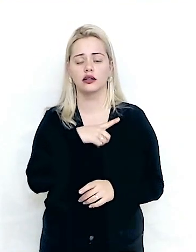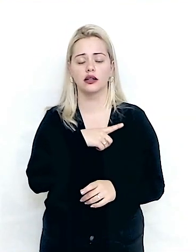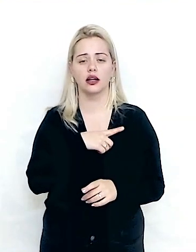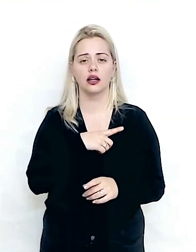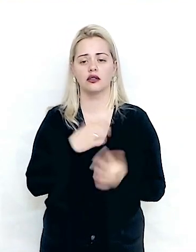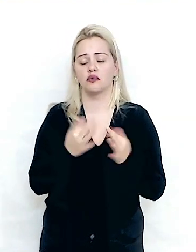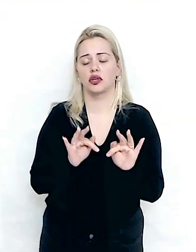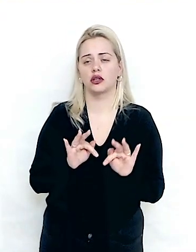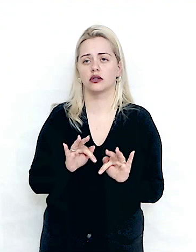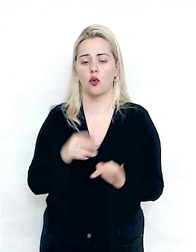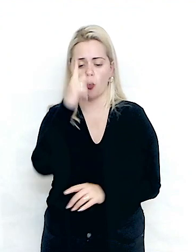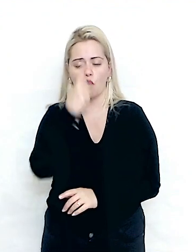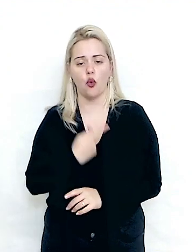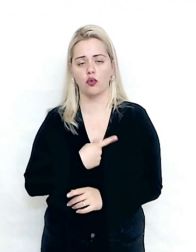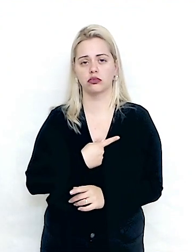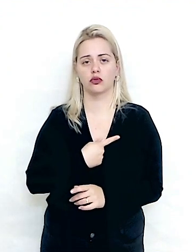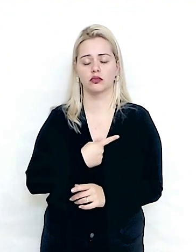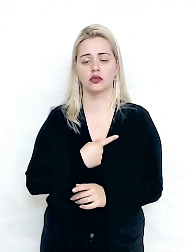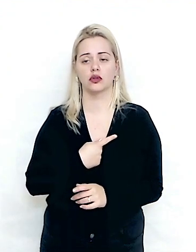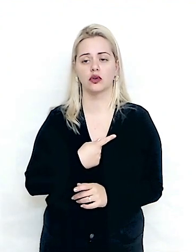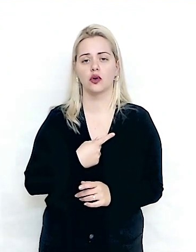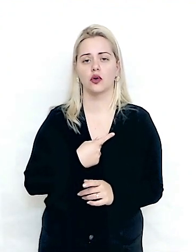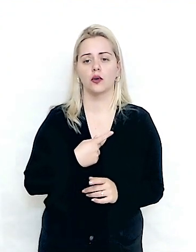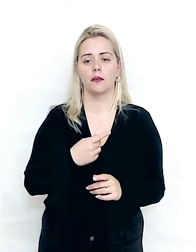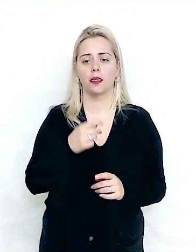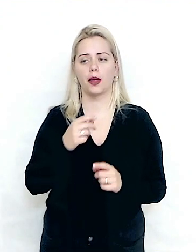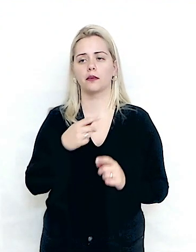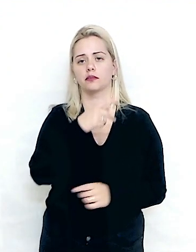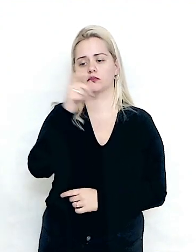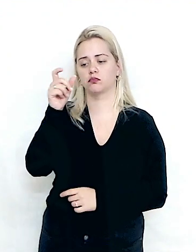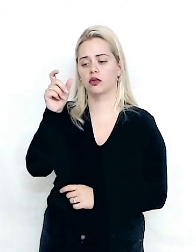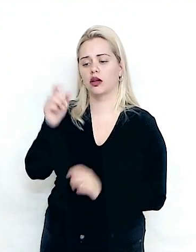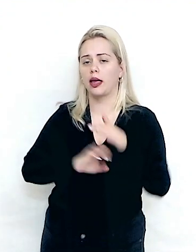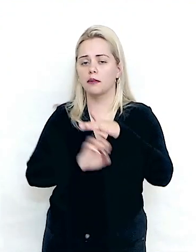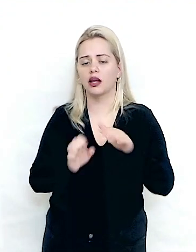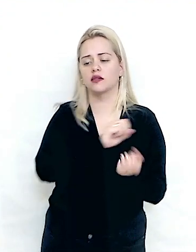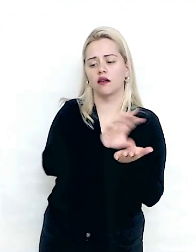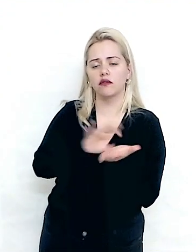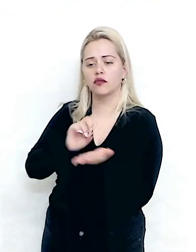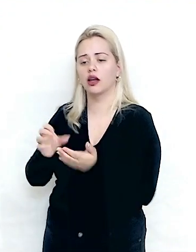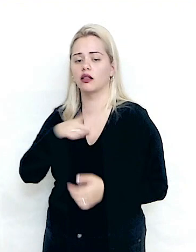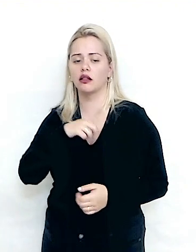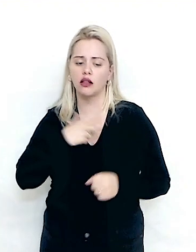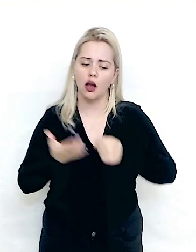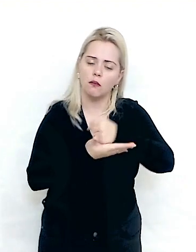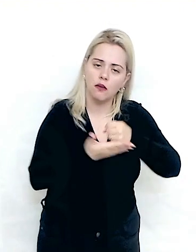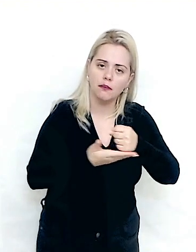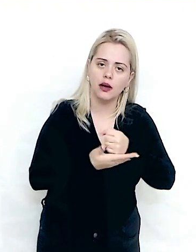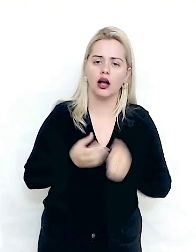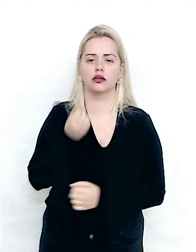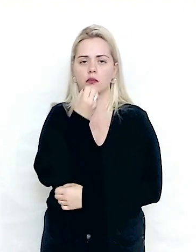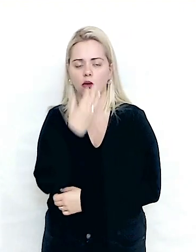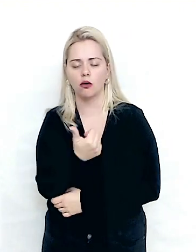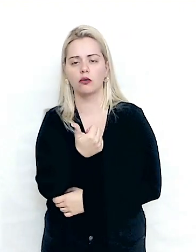seus próprios fornecedores, né, que já tem uma dinâmica própria, consolidada, e nós precisamos ajudar